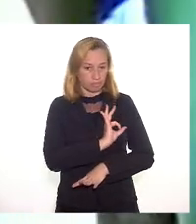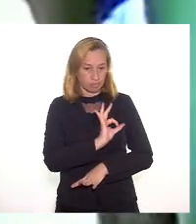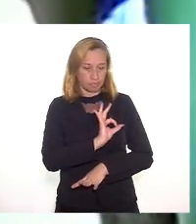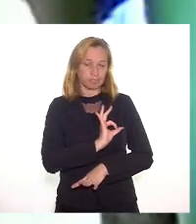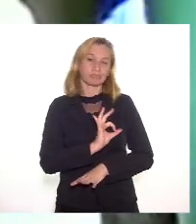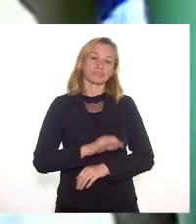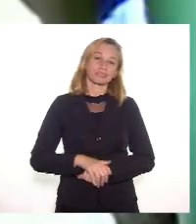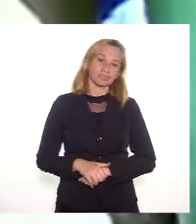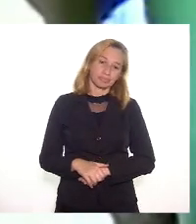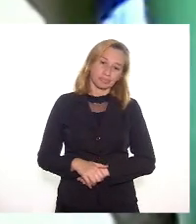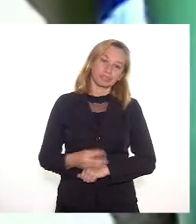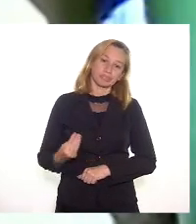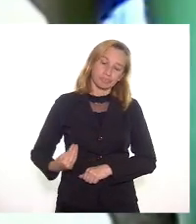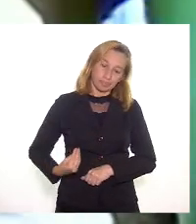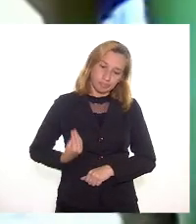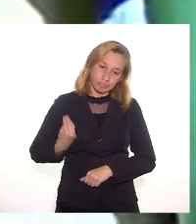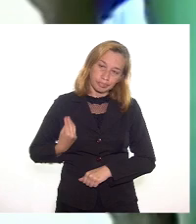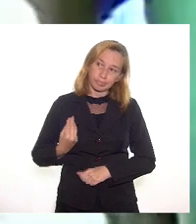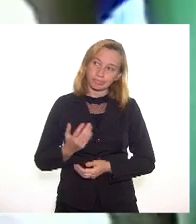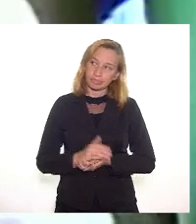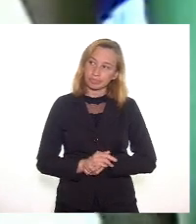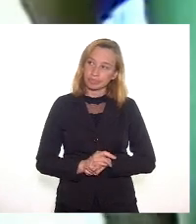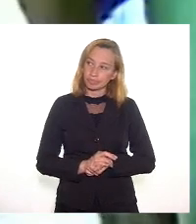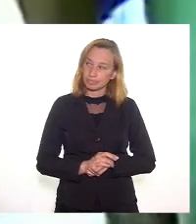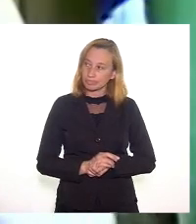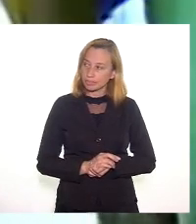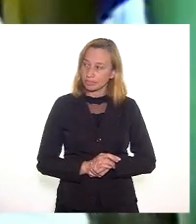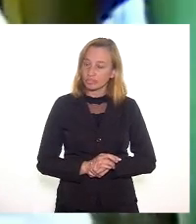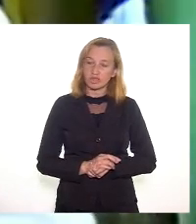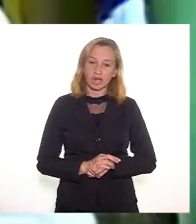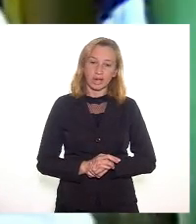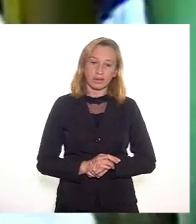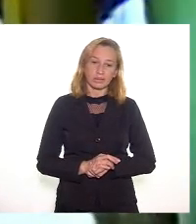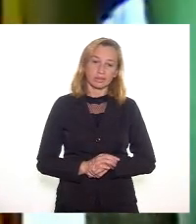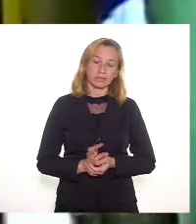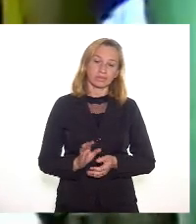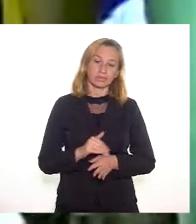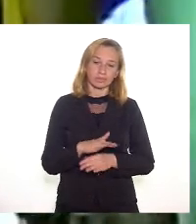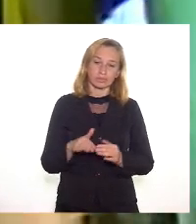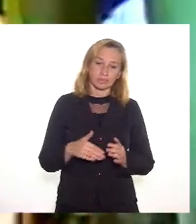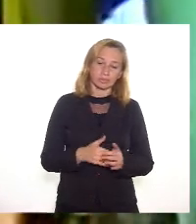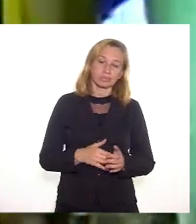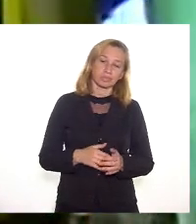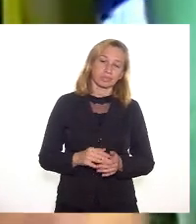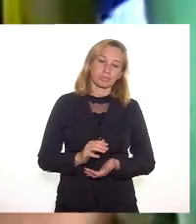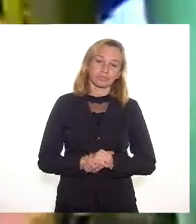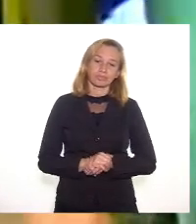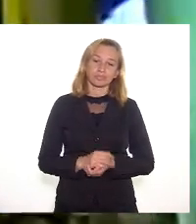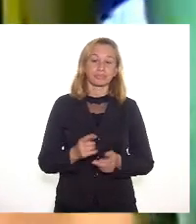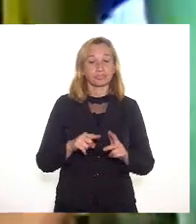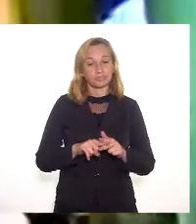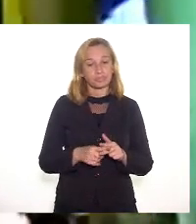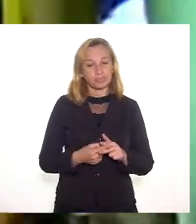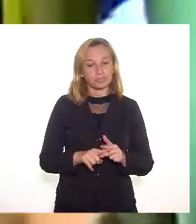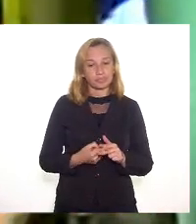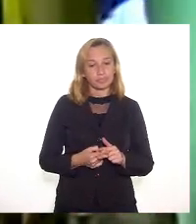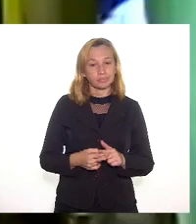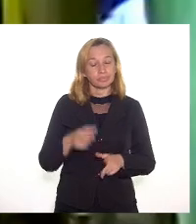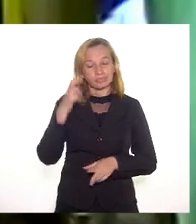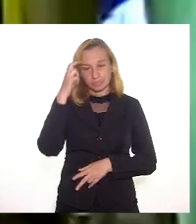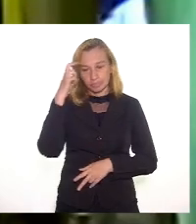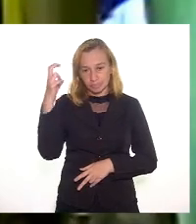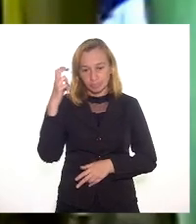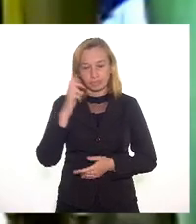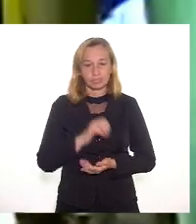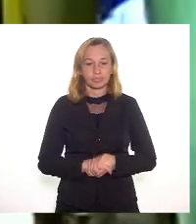e a vida da comunidade. A gente tem que ajustar uma maneira de inteligência